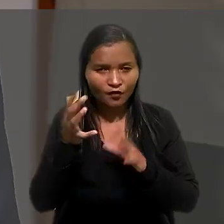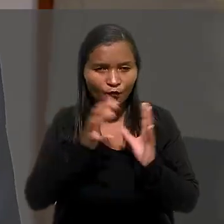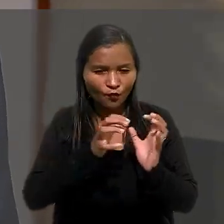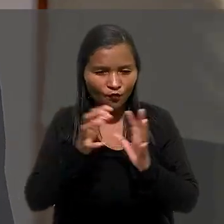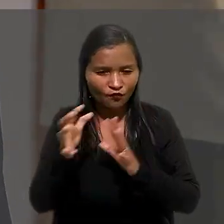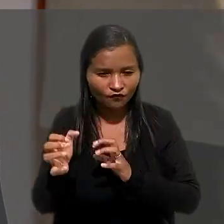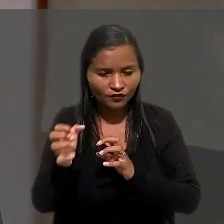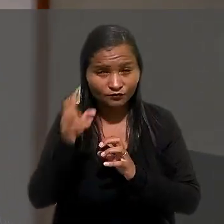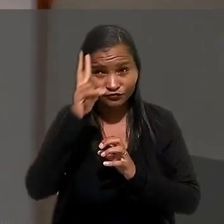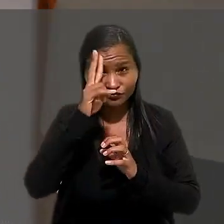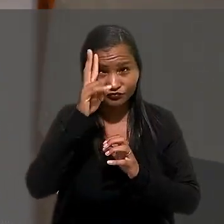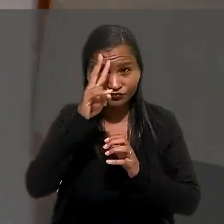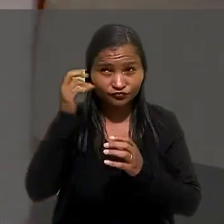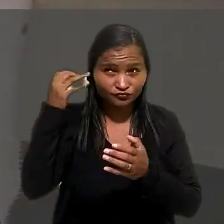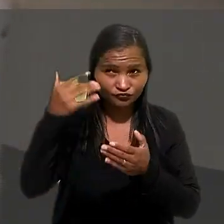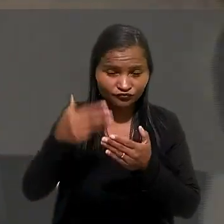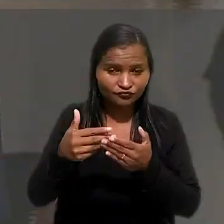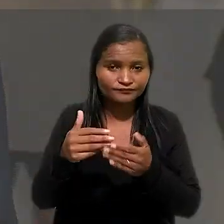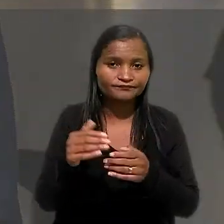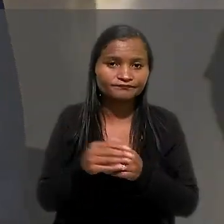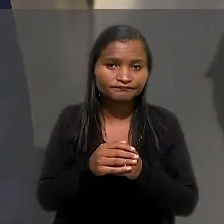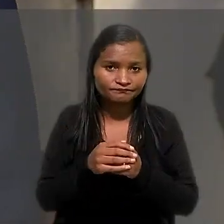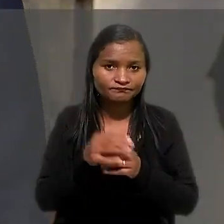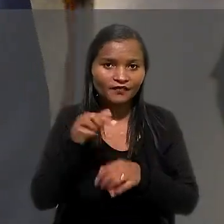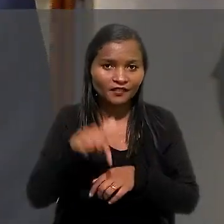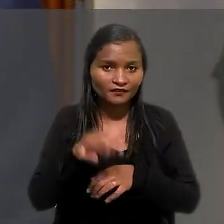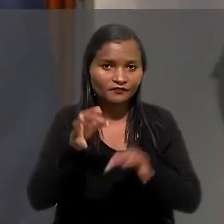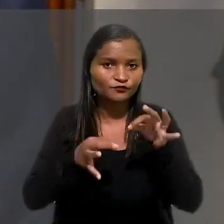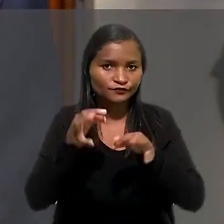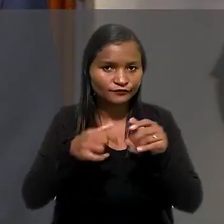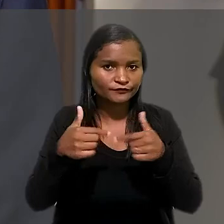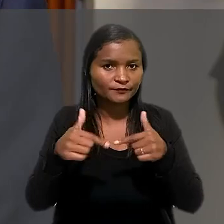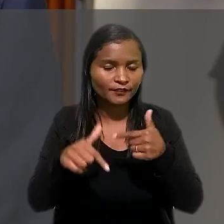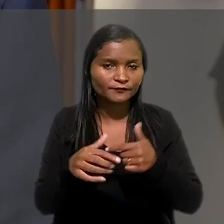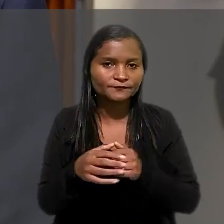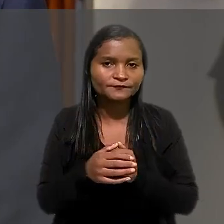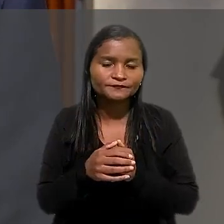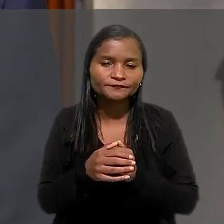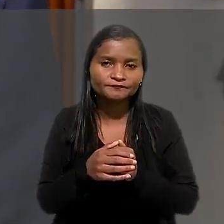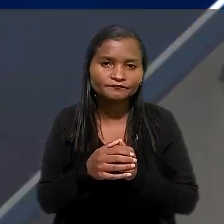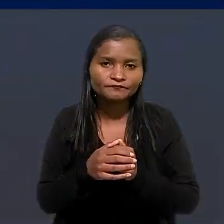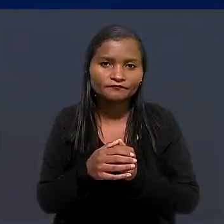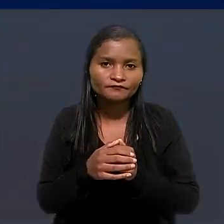solucionou um conflito histórico aqui na Justiça do Trabalho.